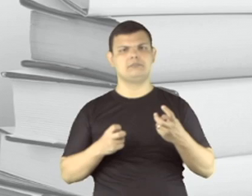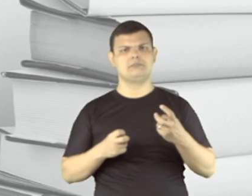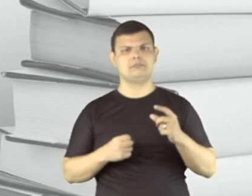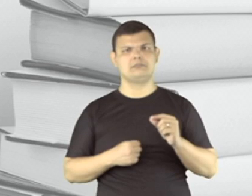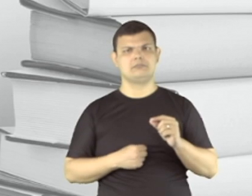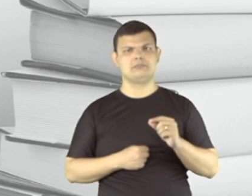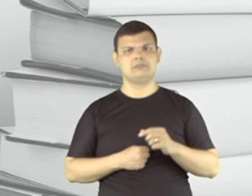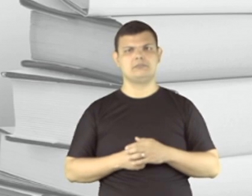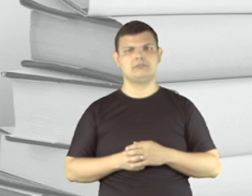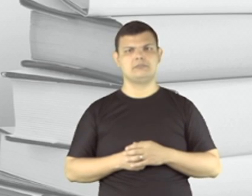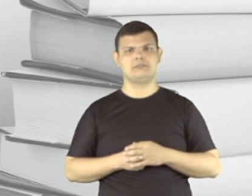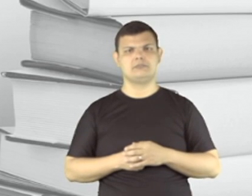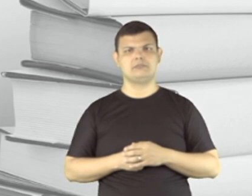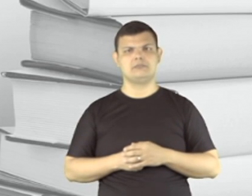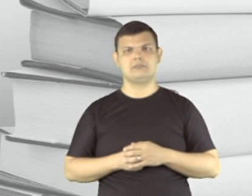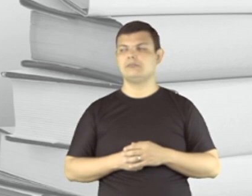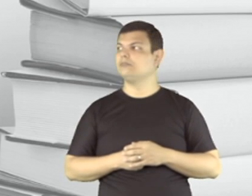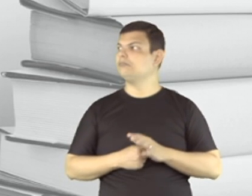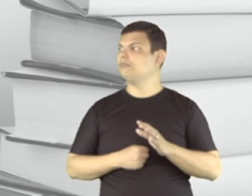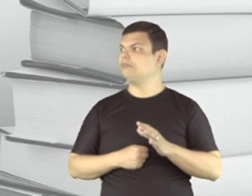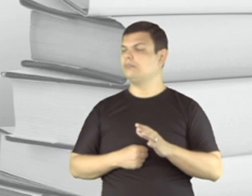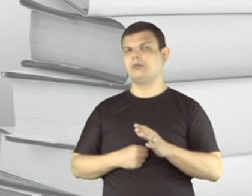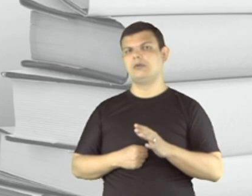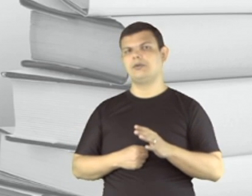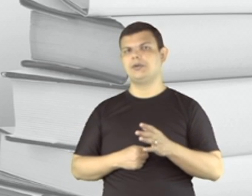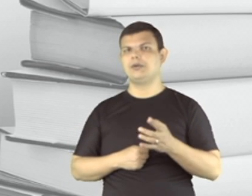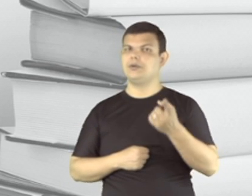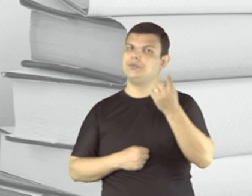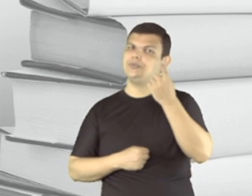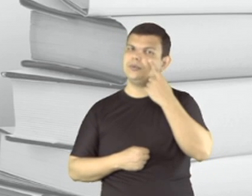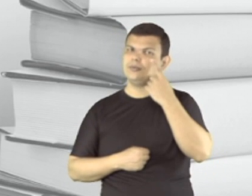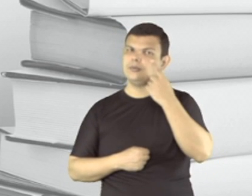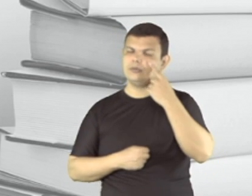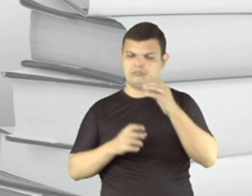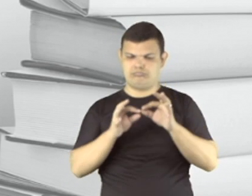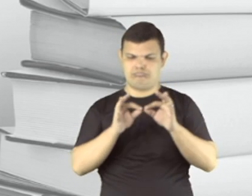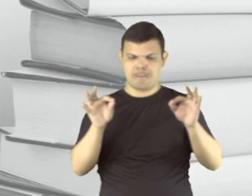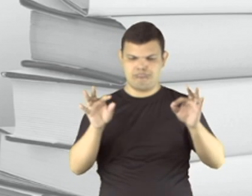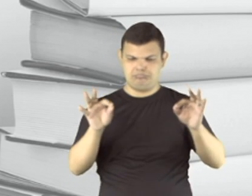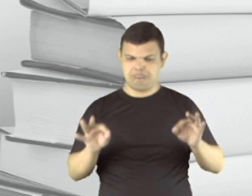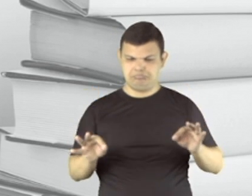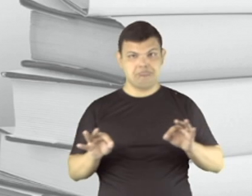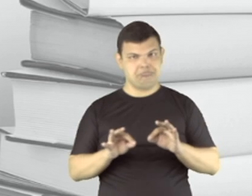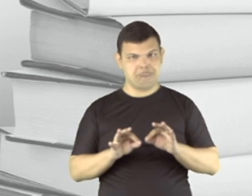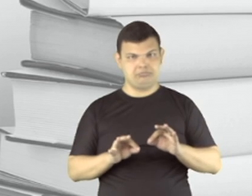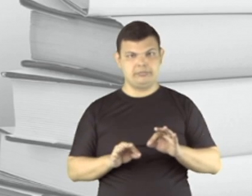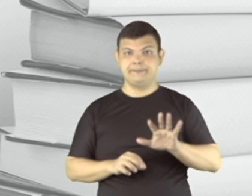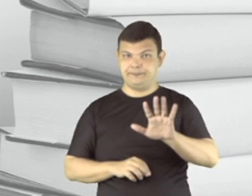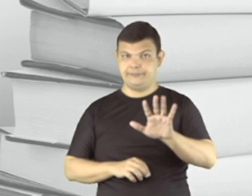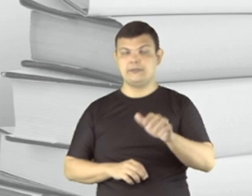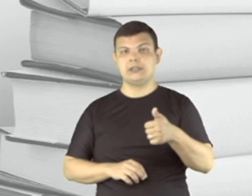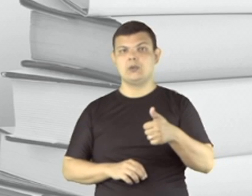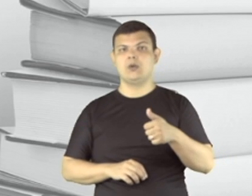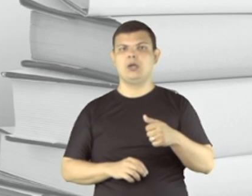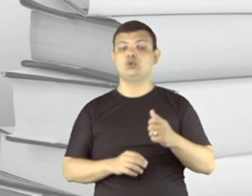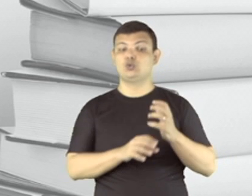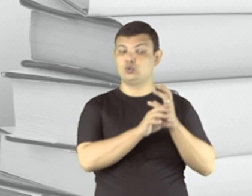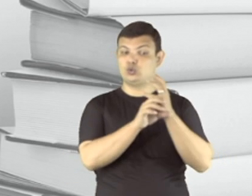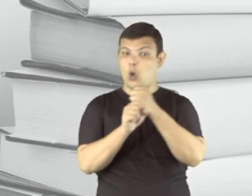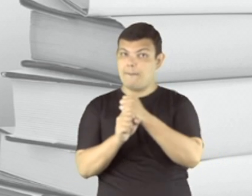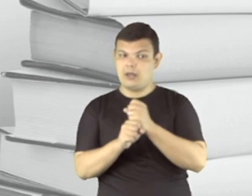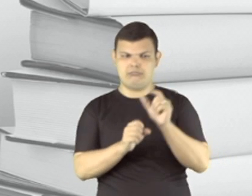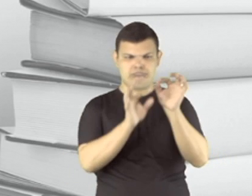estou me antecipando e dizendo o seguinte: professor, nós trabalhamos perímetro. Então perímetro vai ser a soma